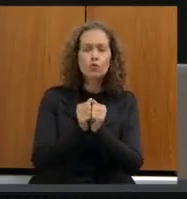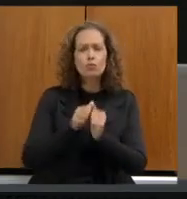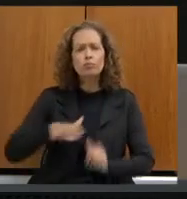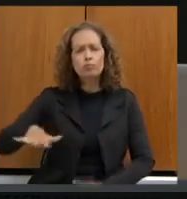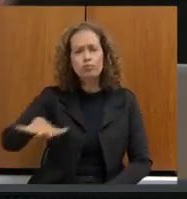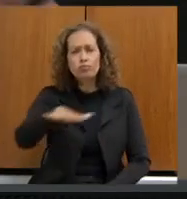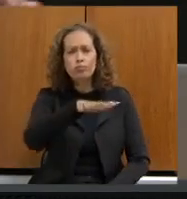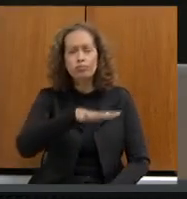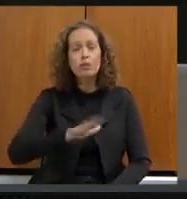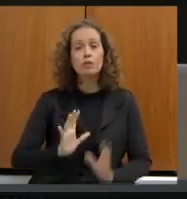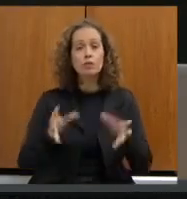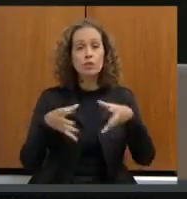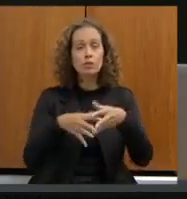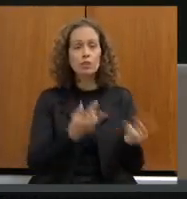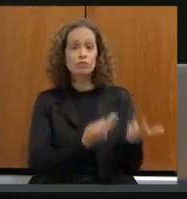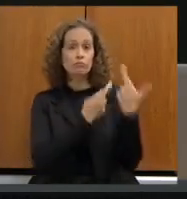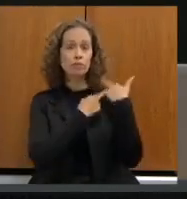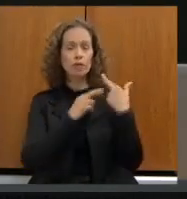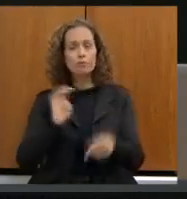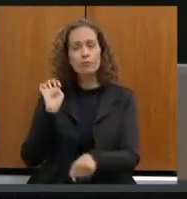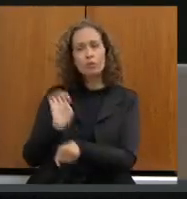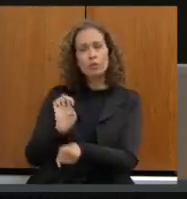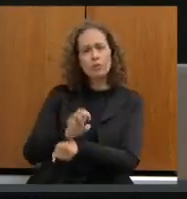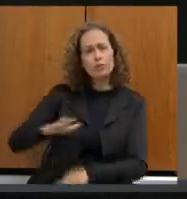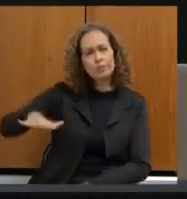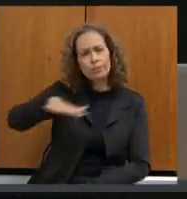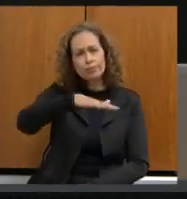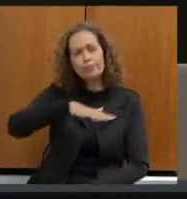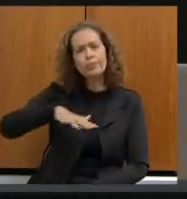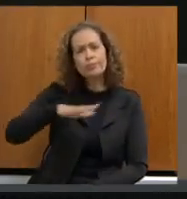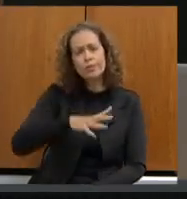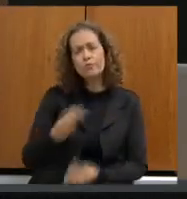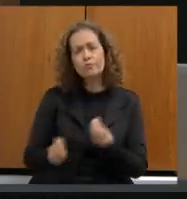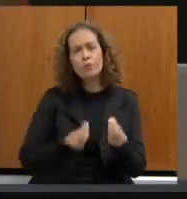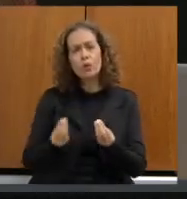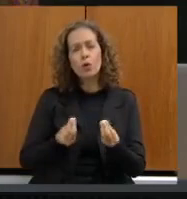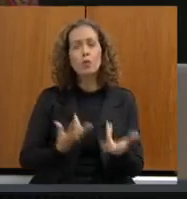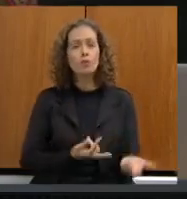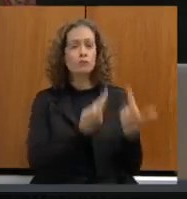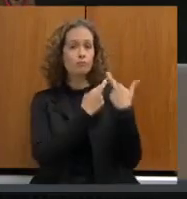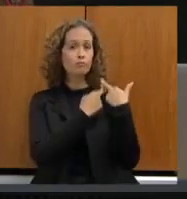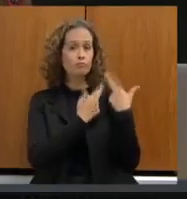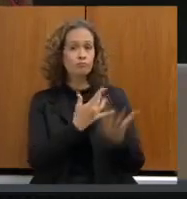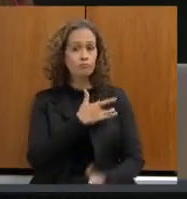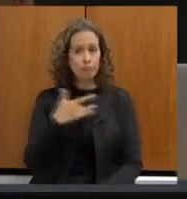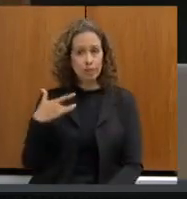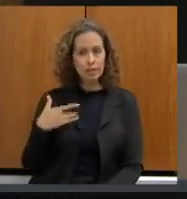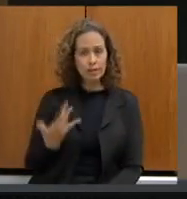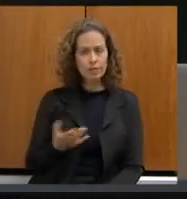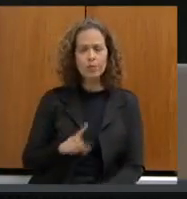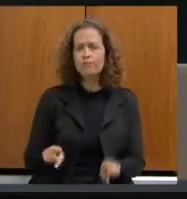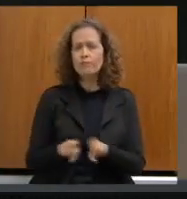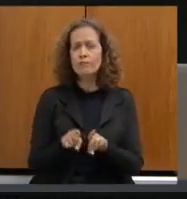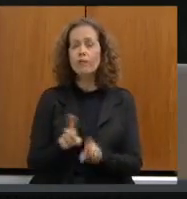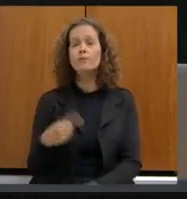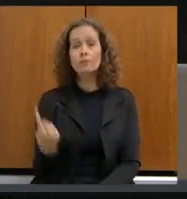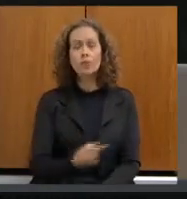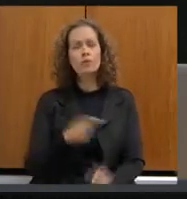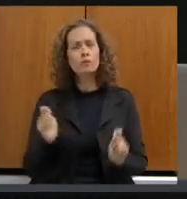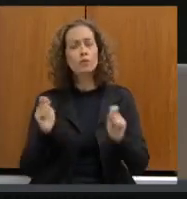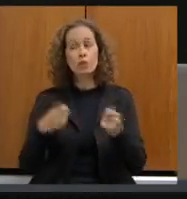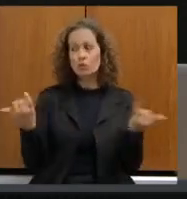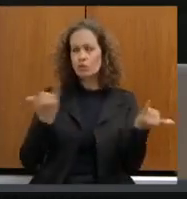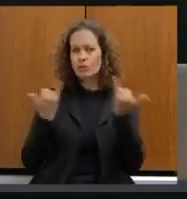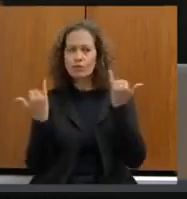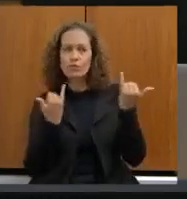né do Estado é aquela gestão da saúde e a gente podia ter ali na mão na hora as